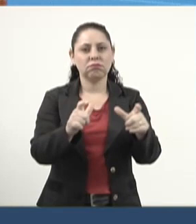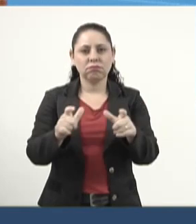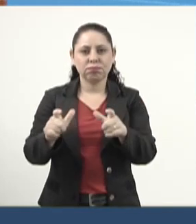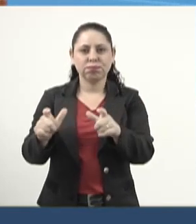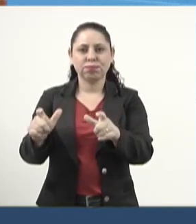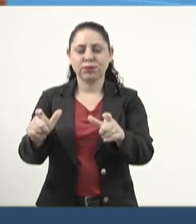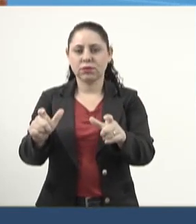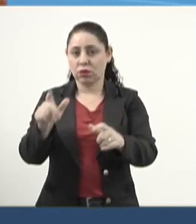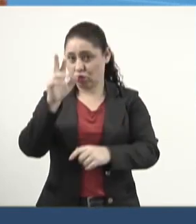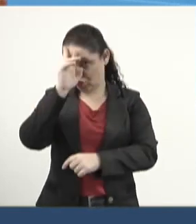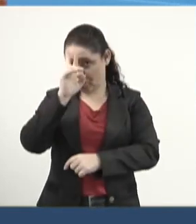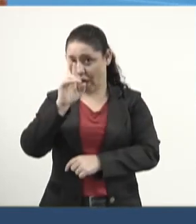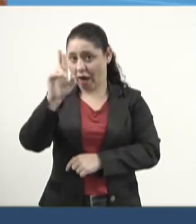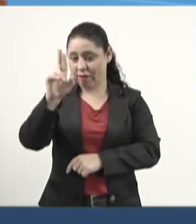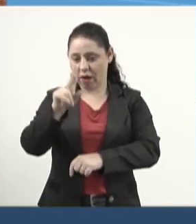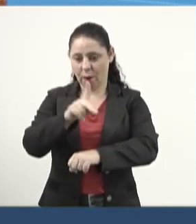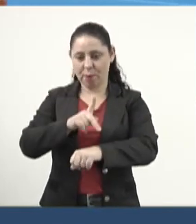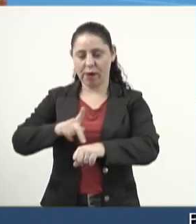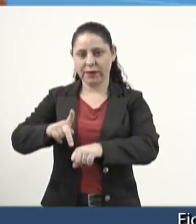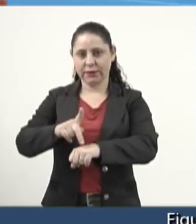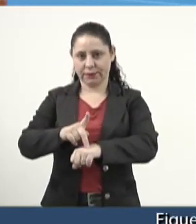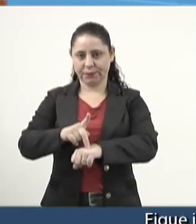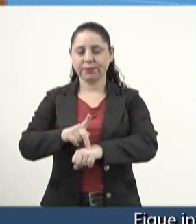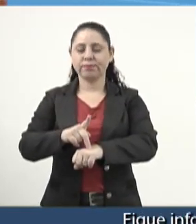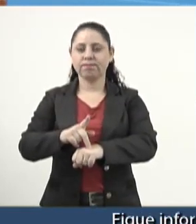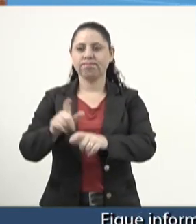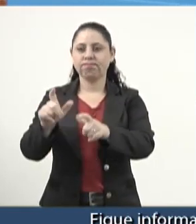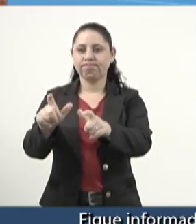pelos chefes de Estado